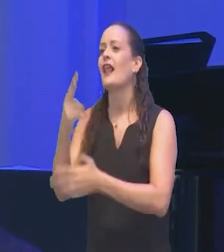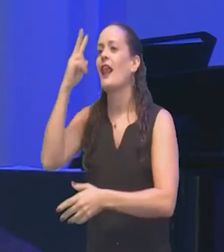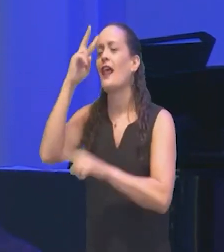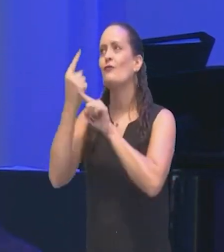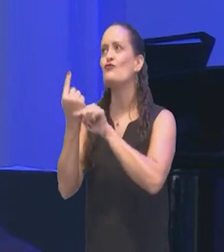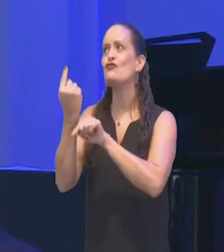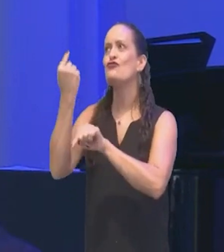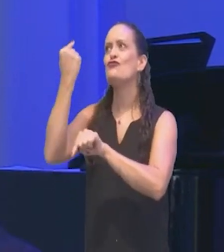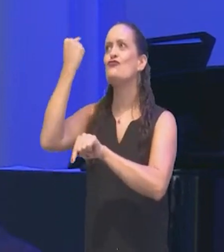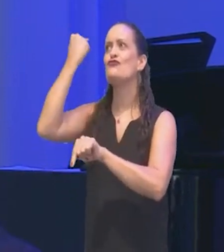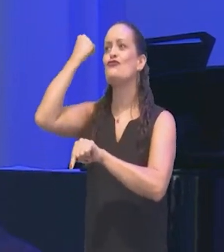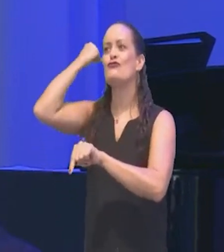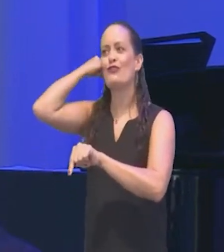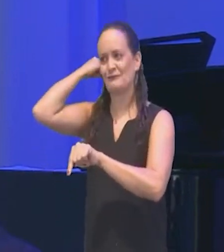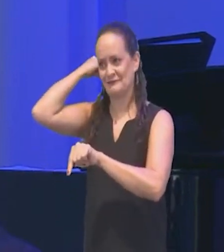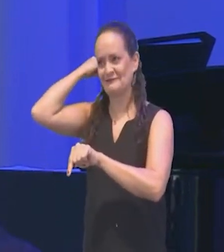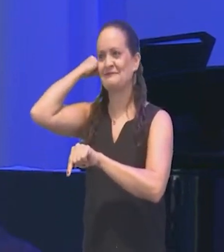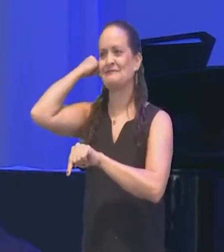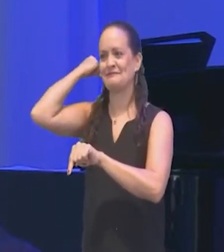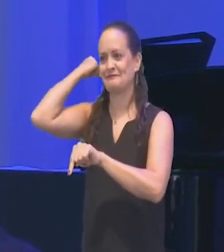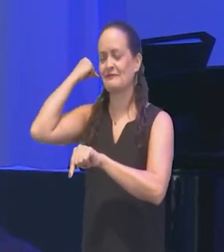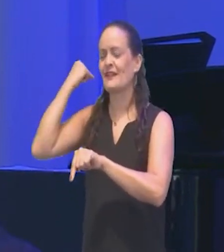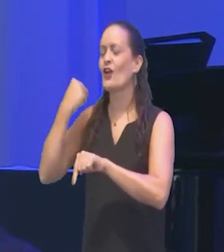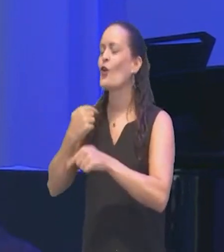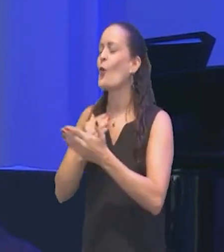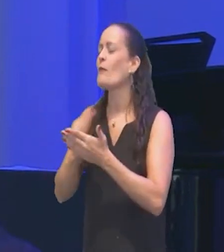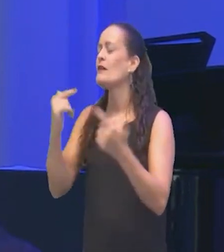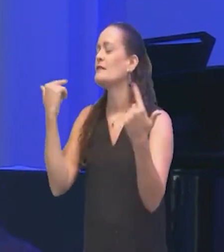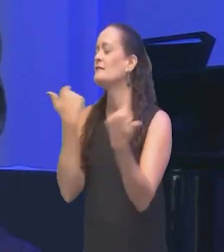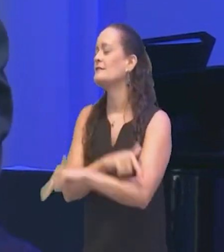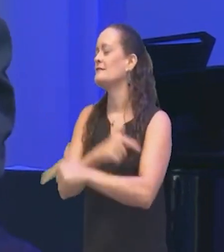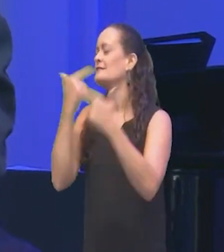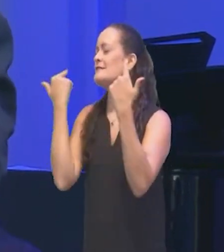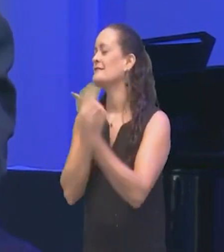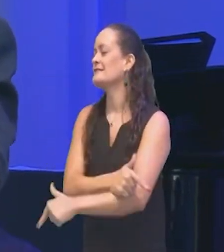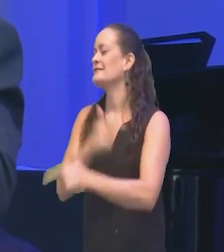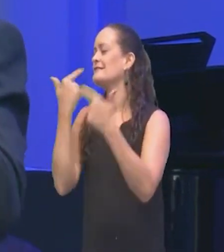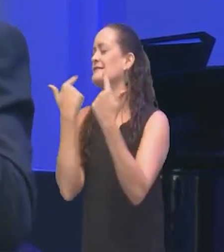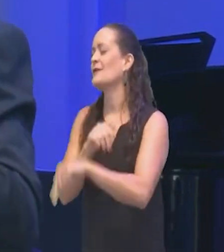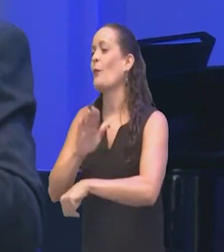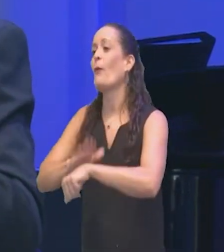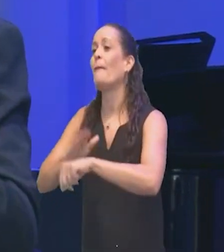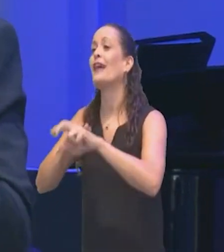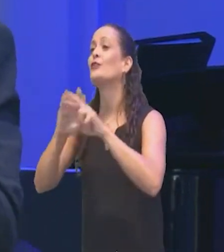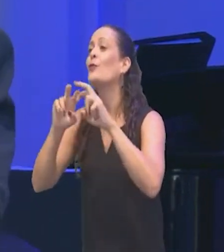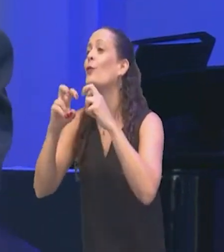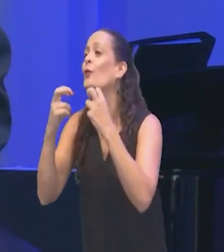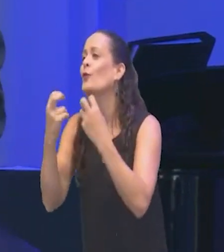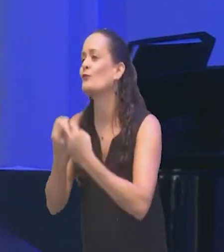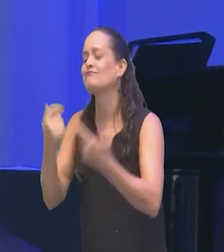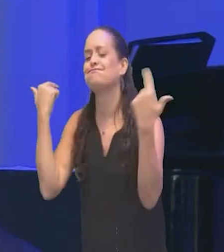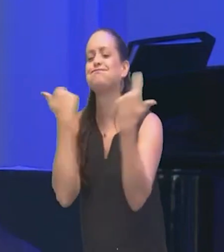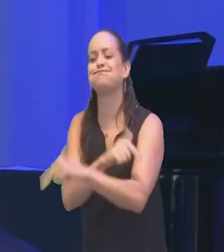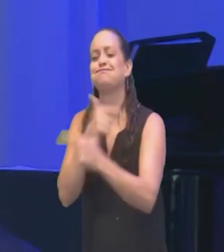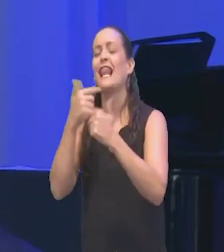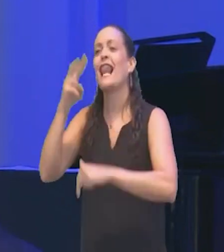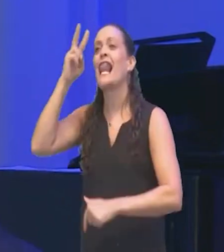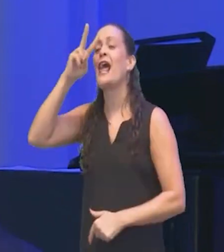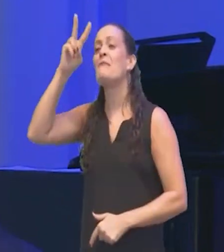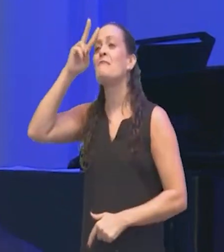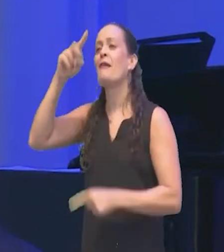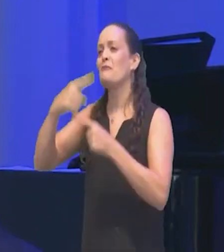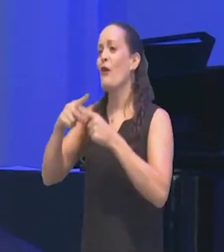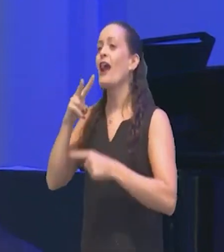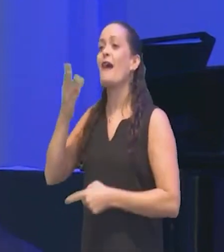tempos passados, mas nós começamos a rir, meus irmãos, começamos a rir, e lembrando desse